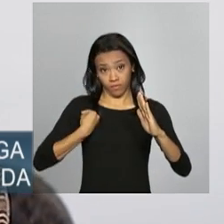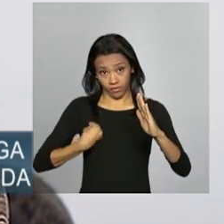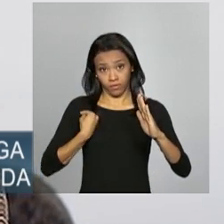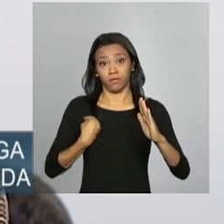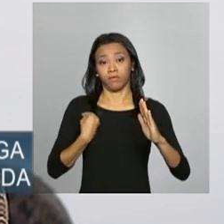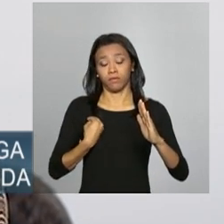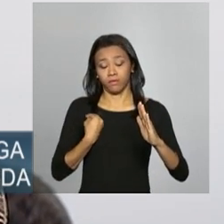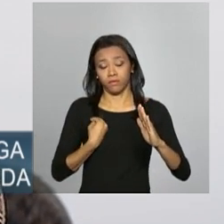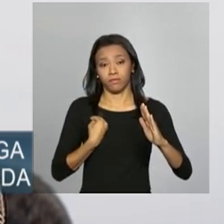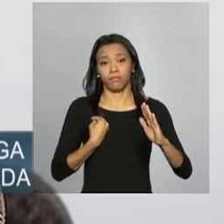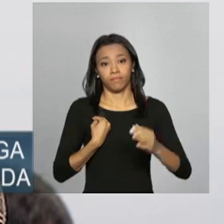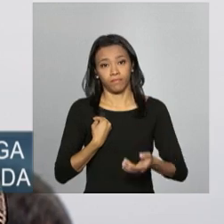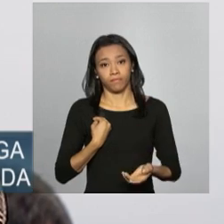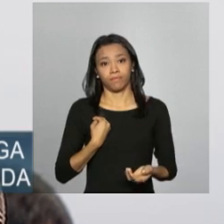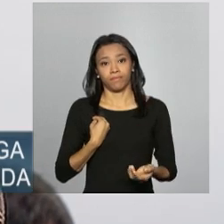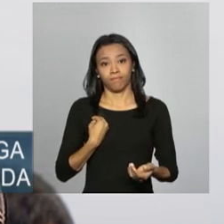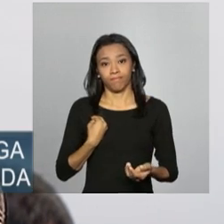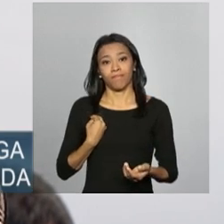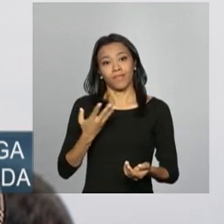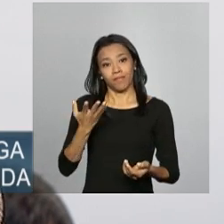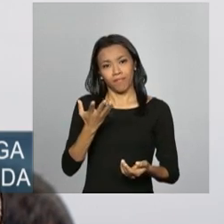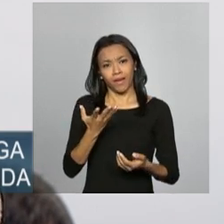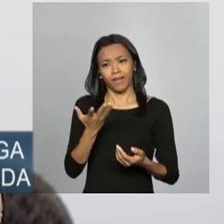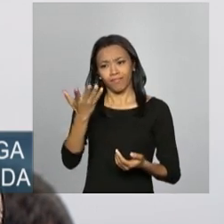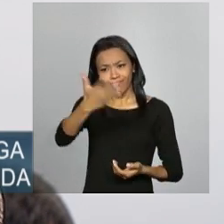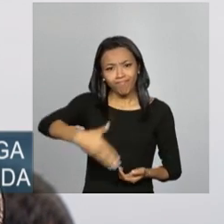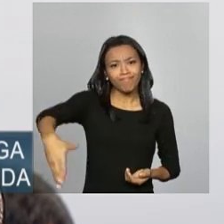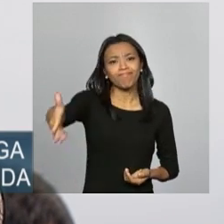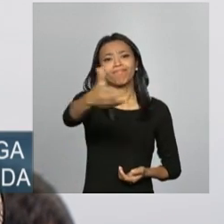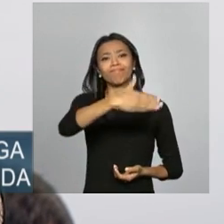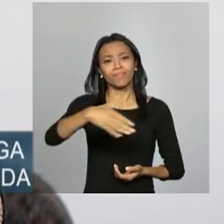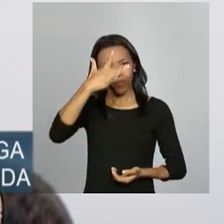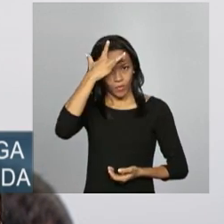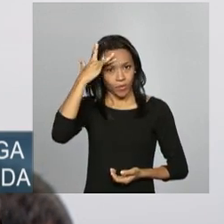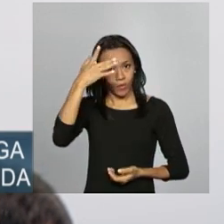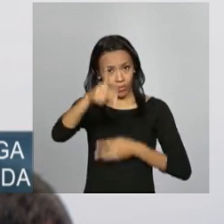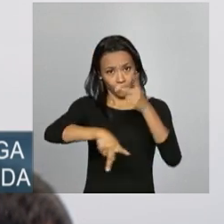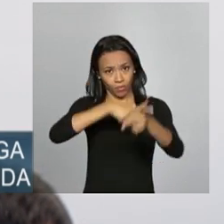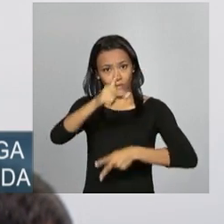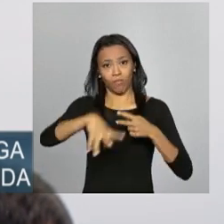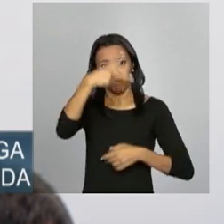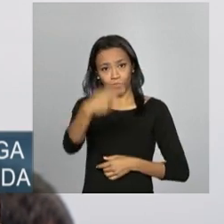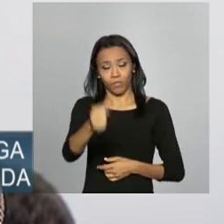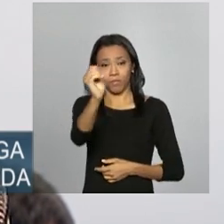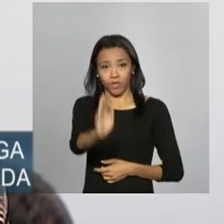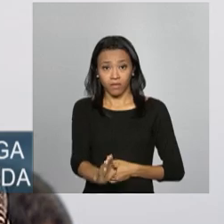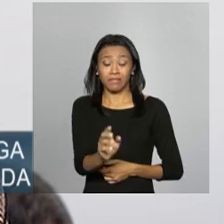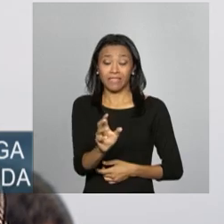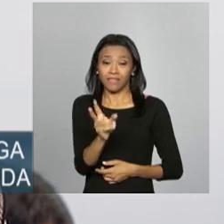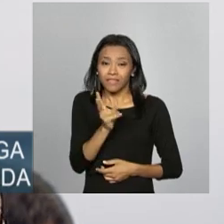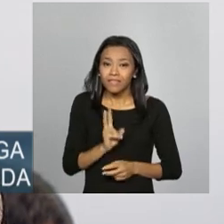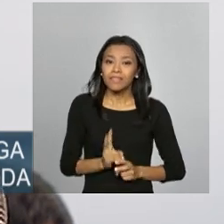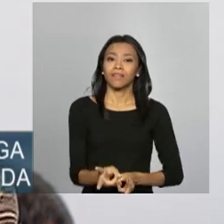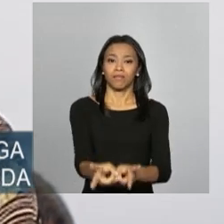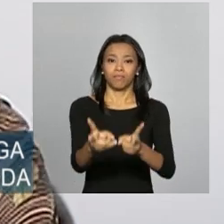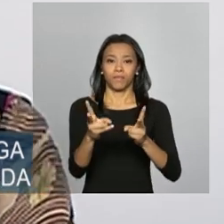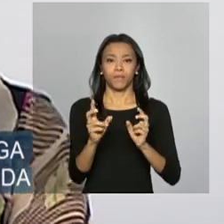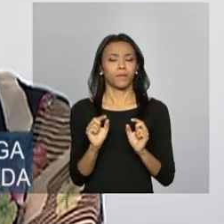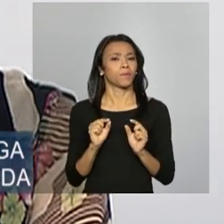para uma parte da população brasileira que sempre, mas sempre